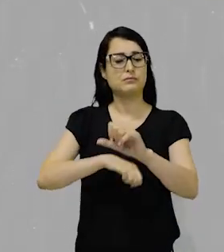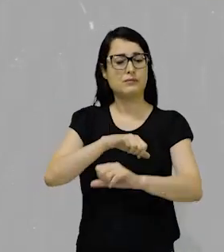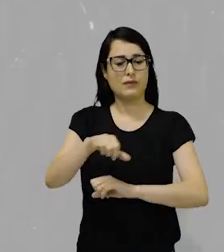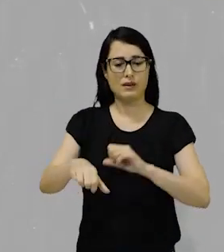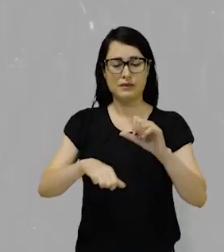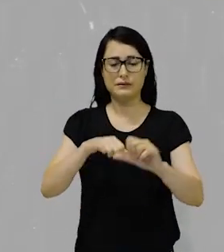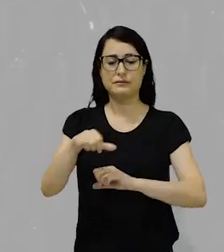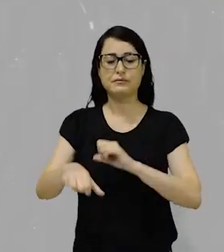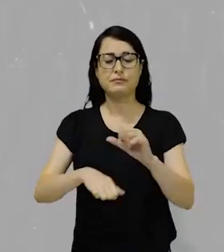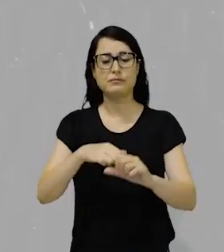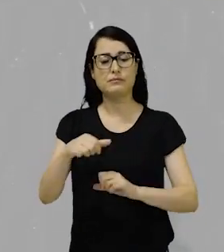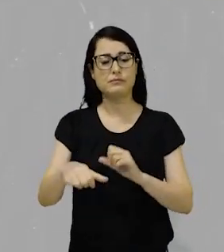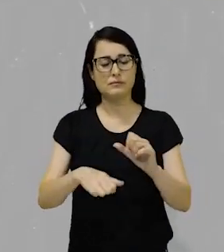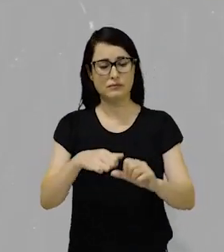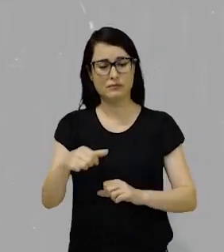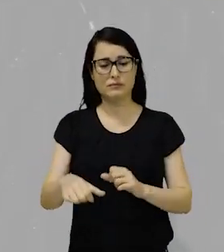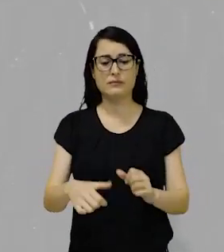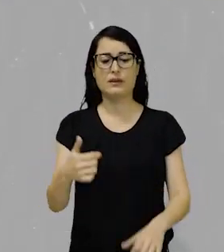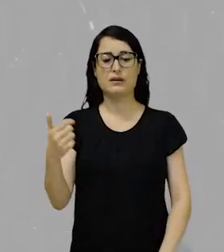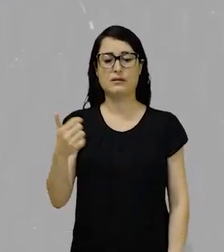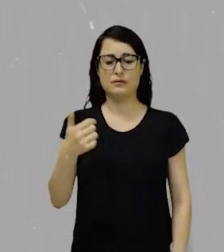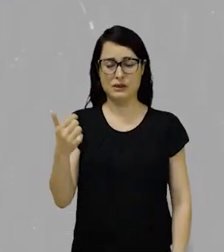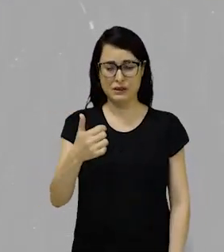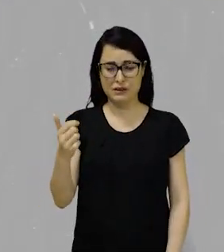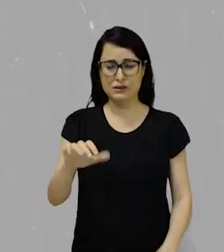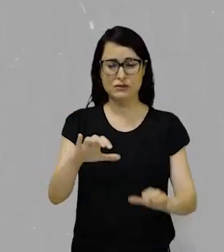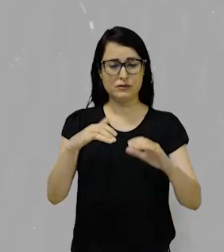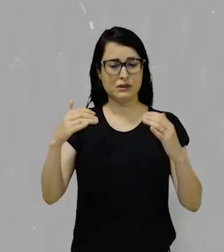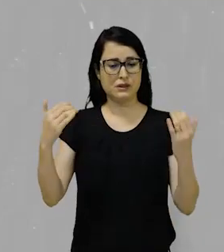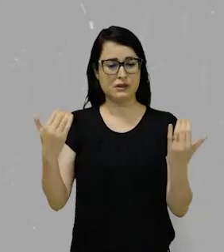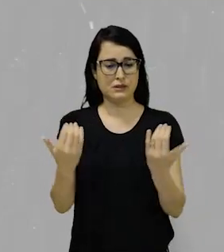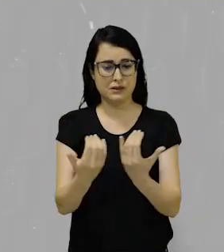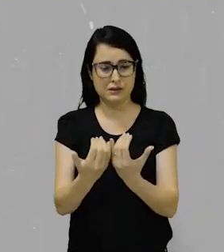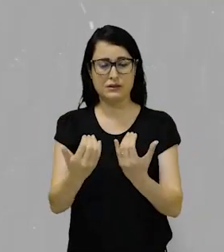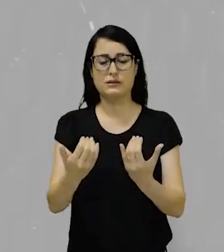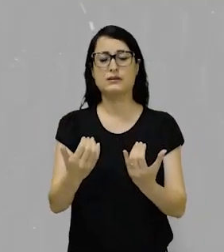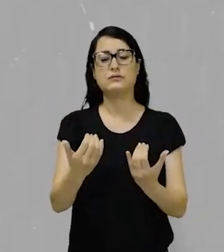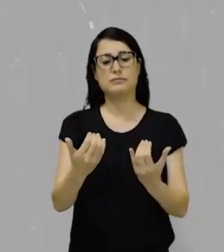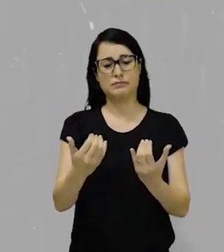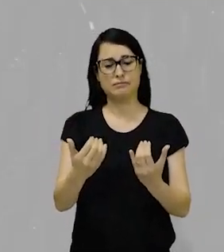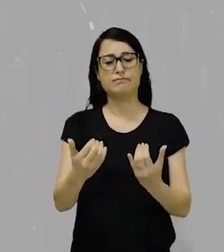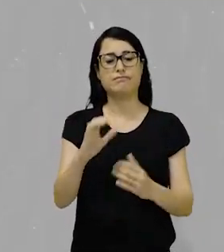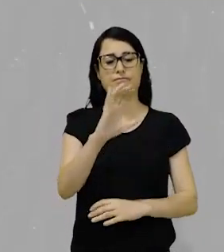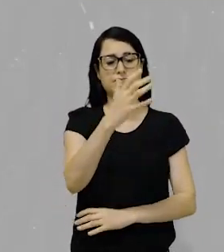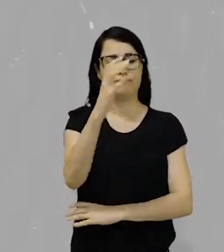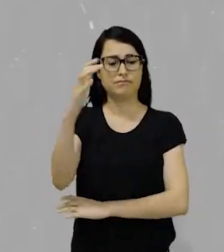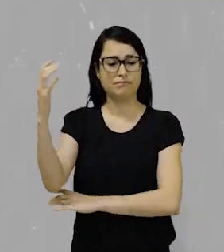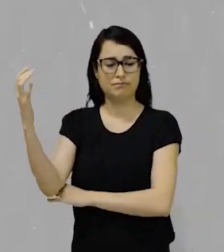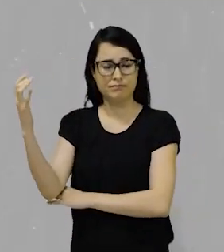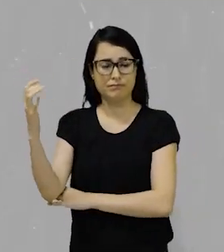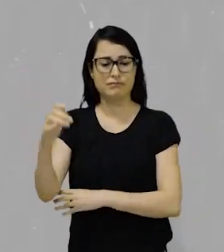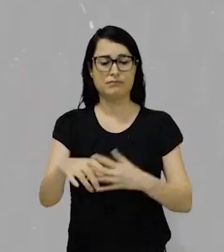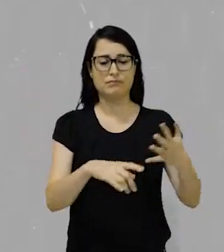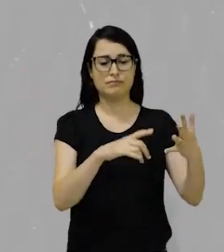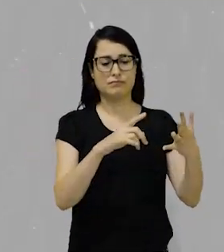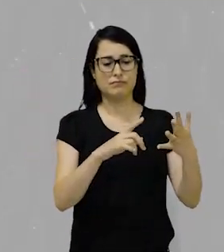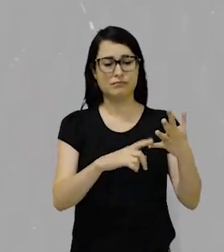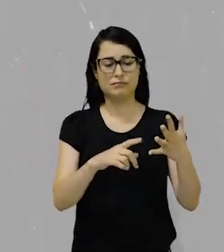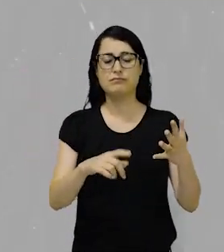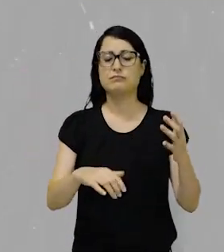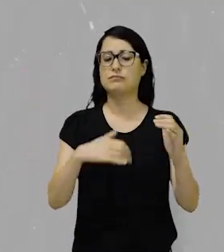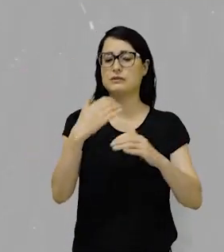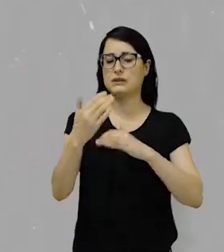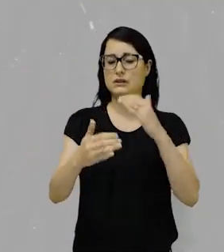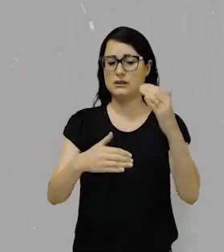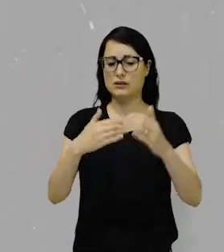relação às primeiras conferências ambientais, tá? Vamos explicar aí o que é esse desenvolvimento sustentável, por